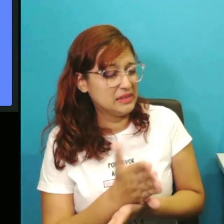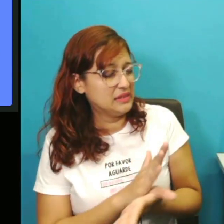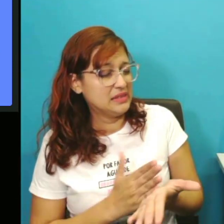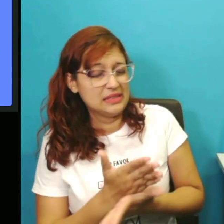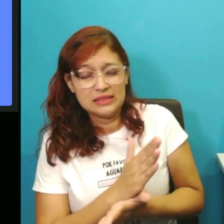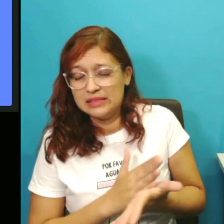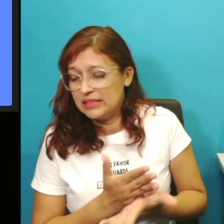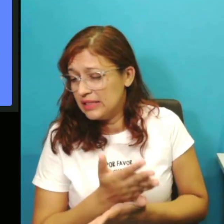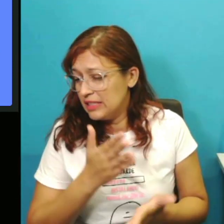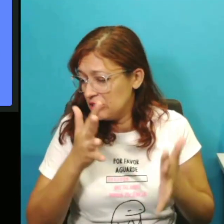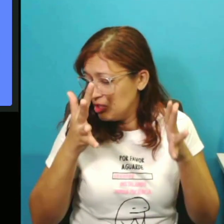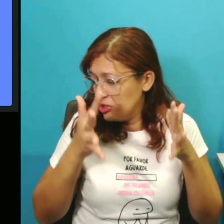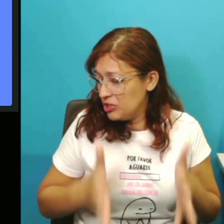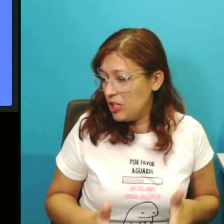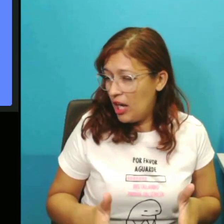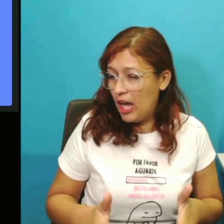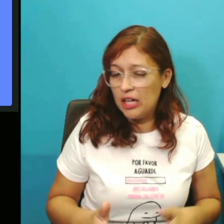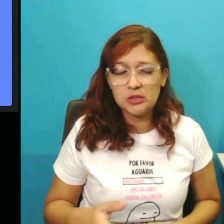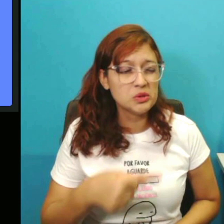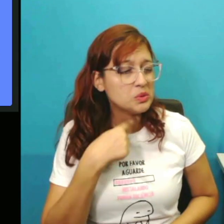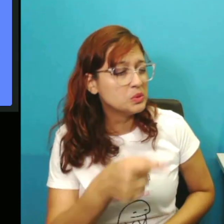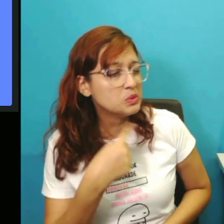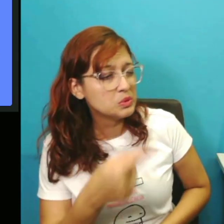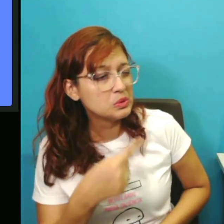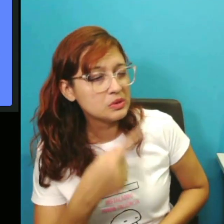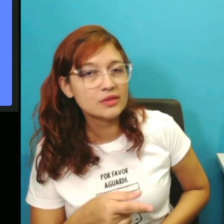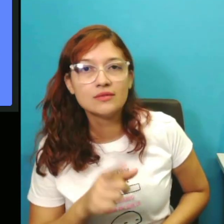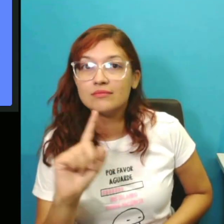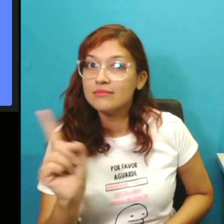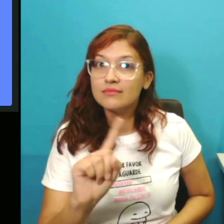aquela ideia que eles tinham de que a física é chata.